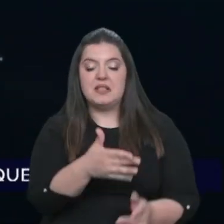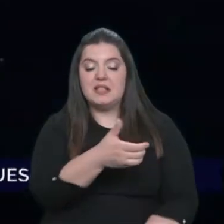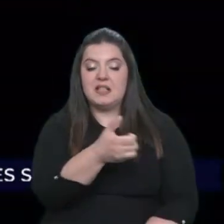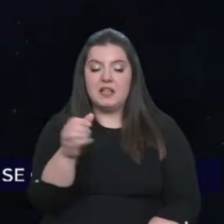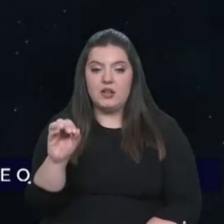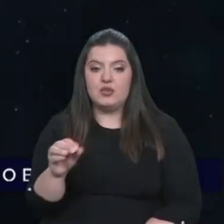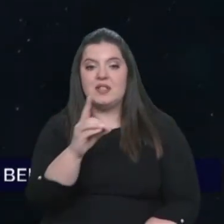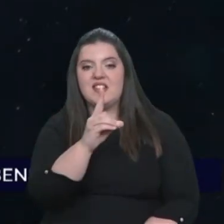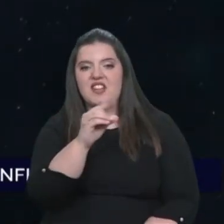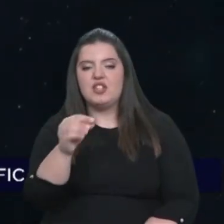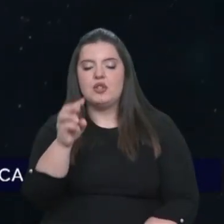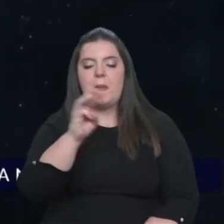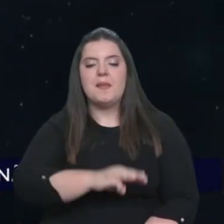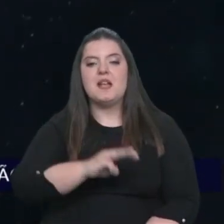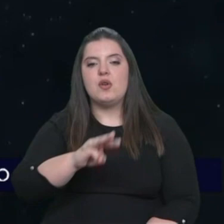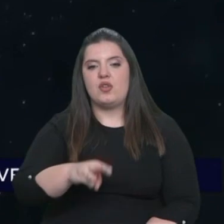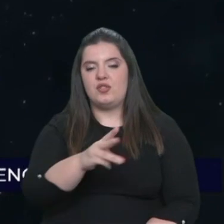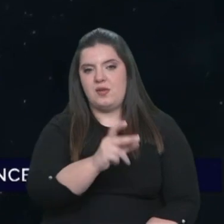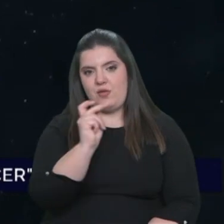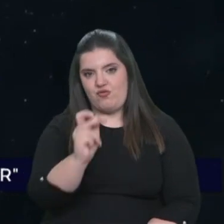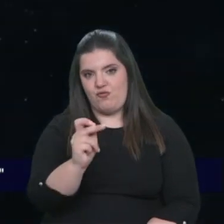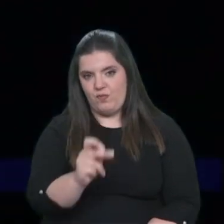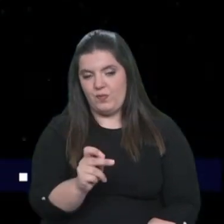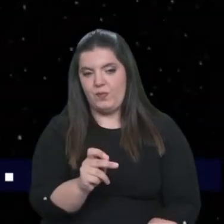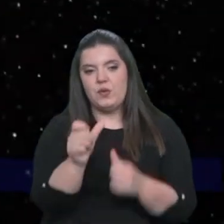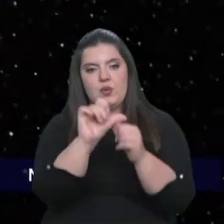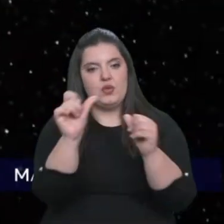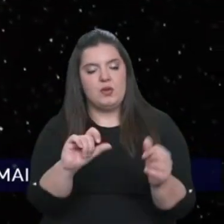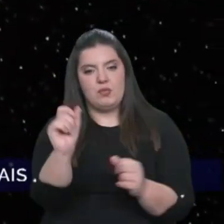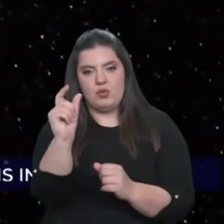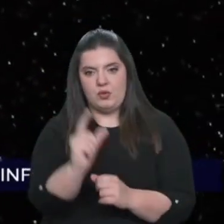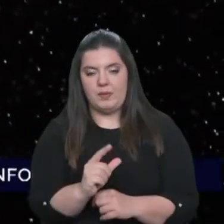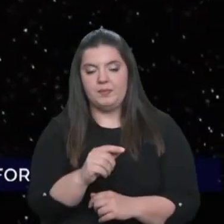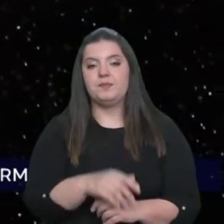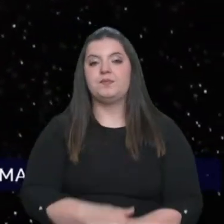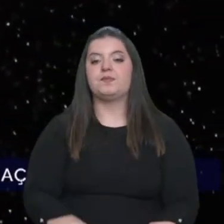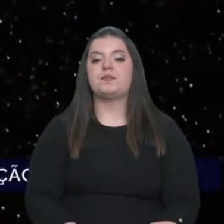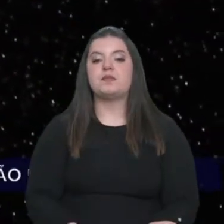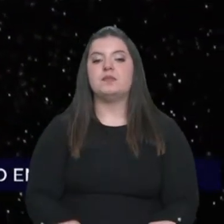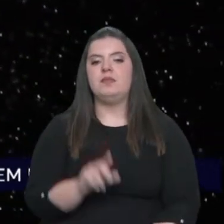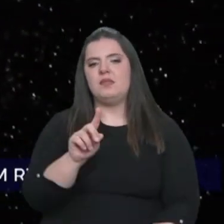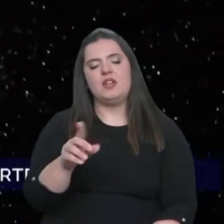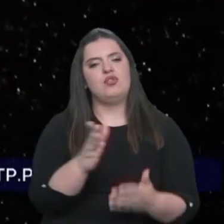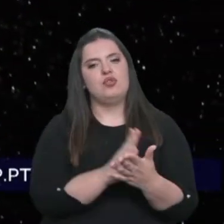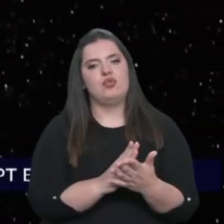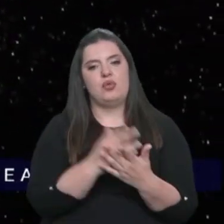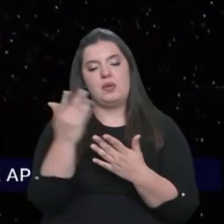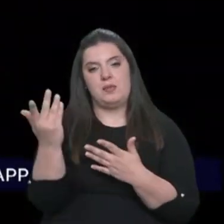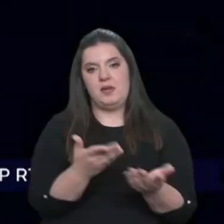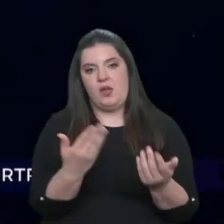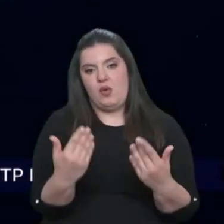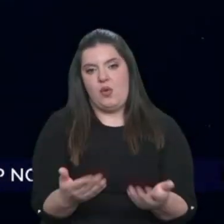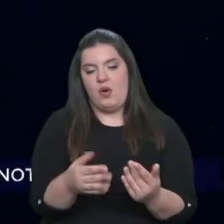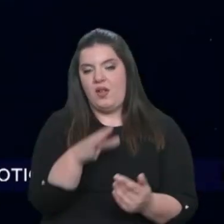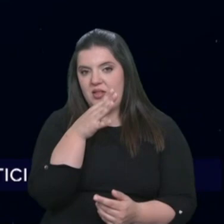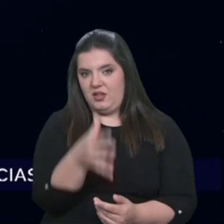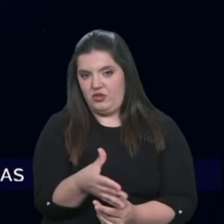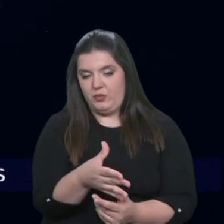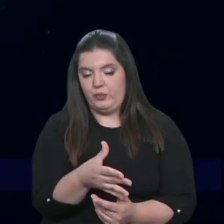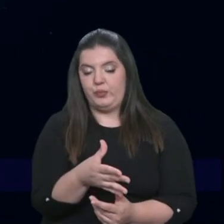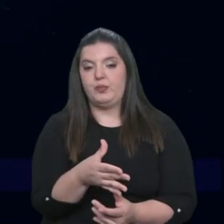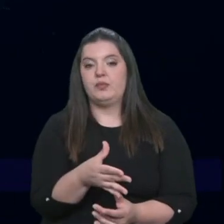e 600 milhões de anos do Sistema Solar. Este estudo que agora foi apresentado diz o seguinte: